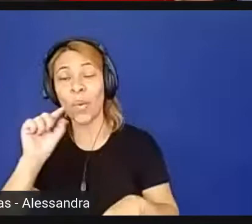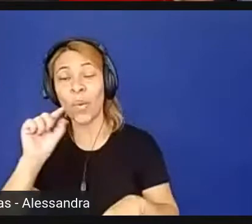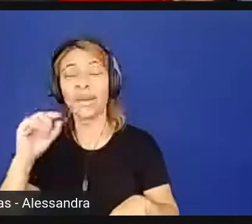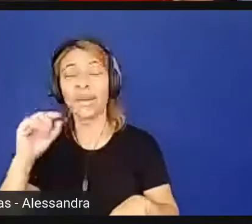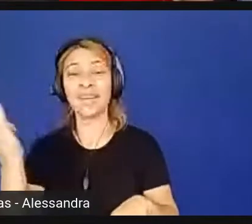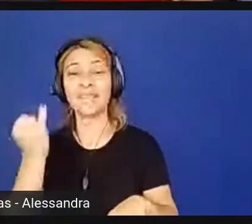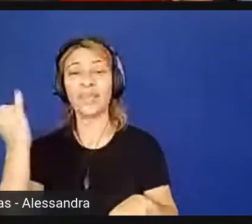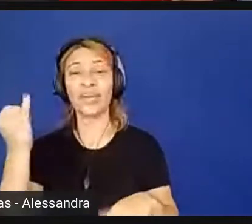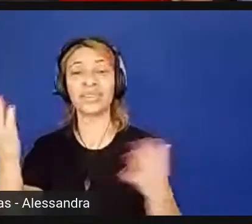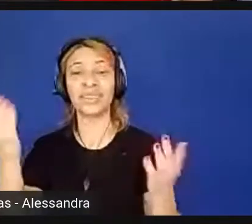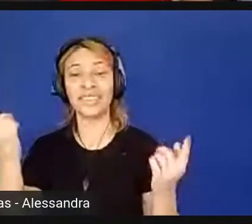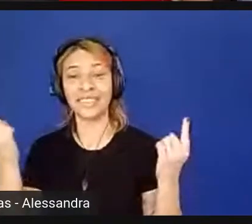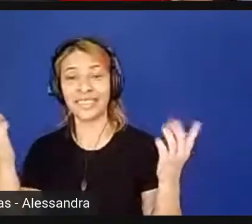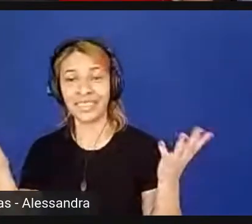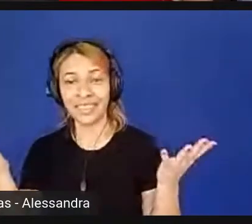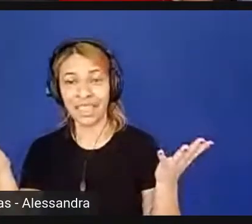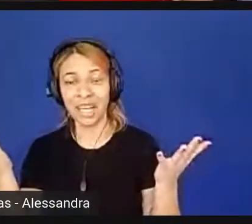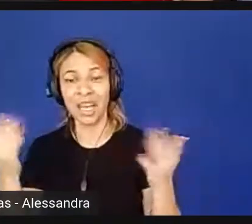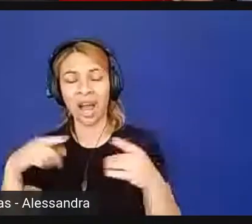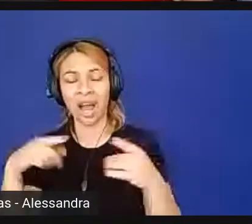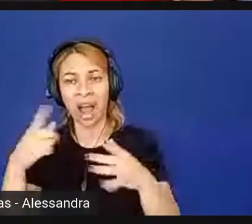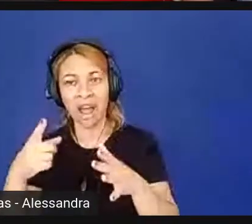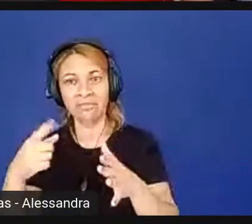obrigado, agora eu vou procurar saber o que é, não é mesmo?